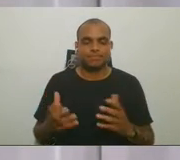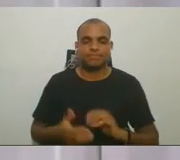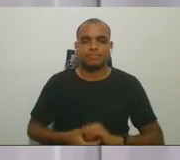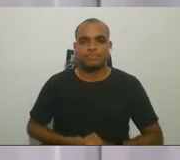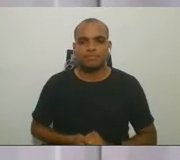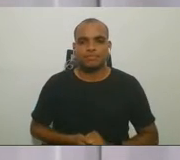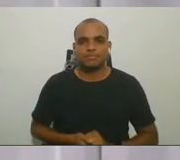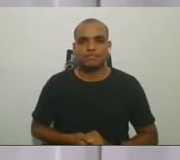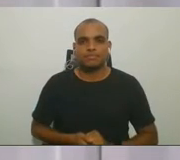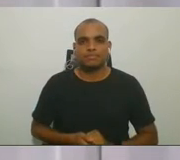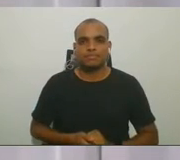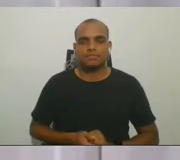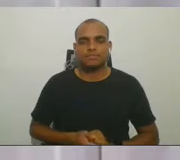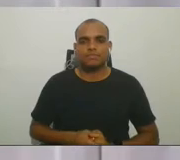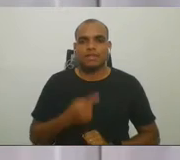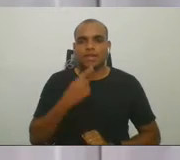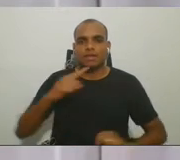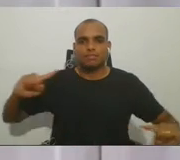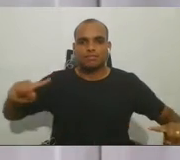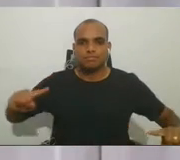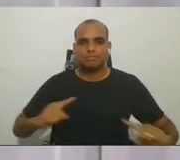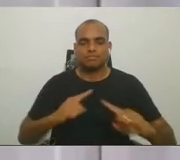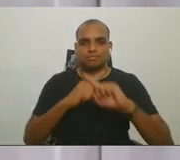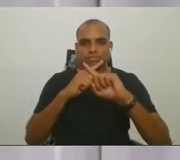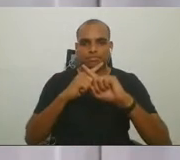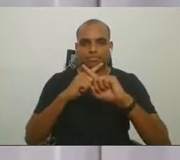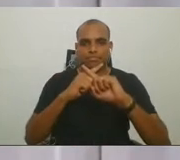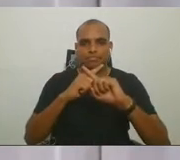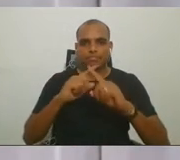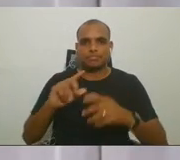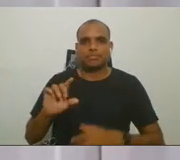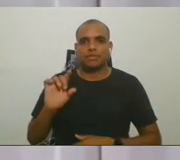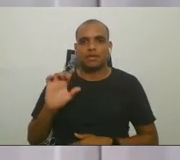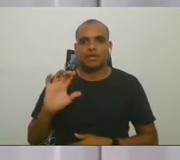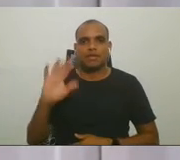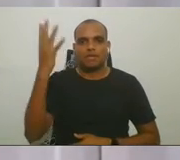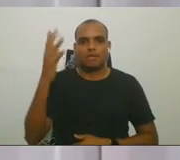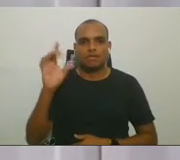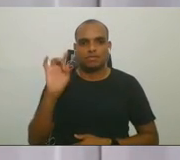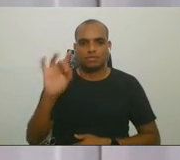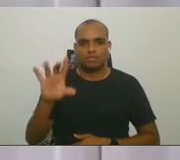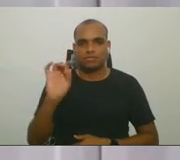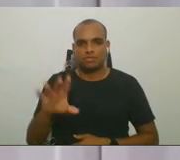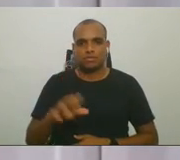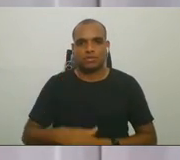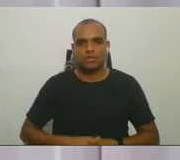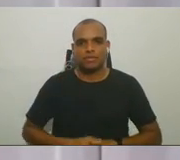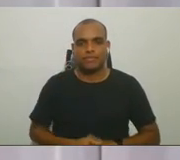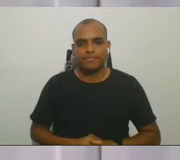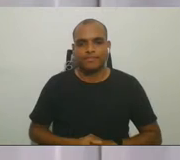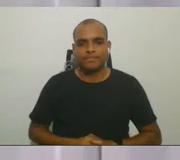enfatizar, a encruzilhada não acontece tanto em...